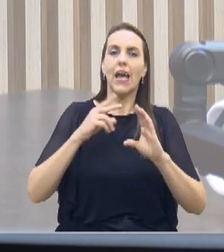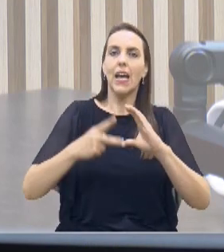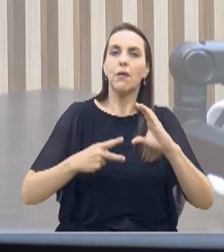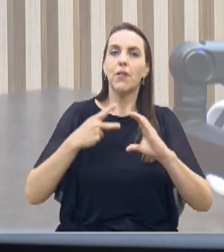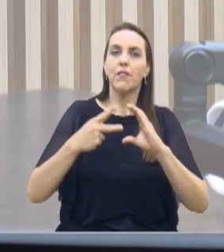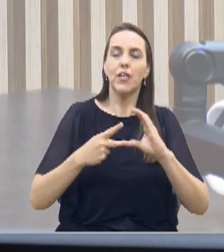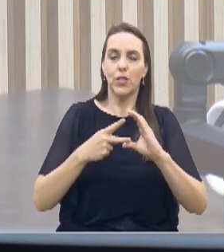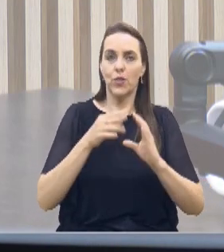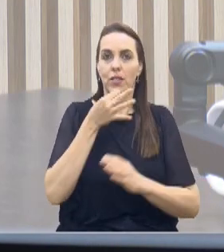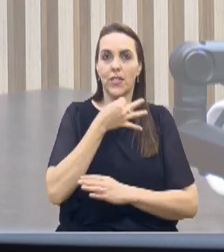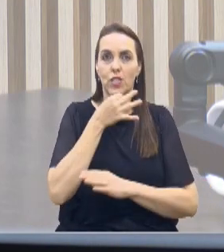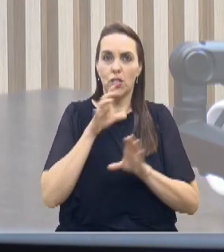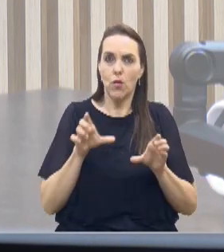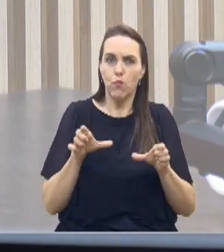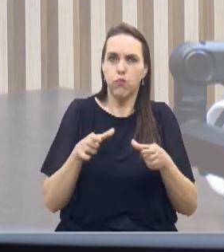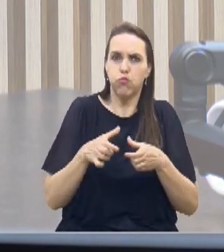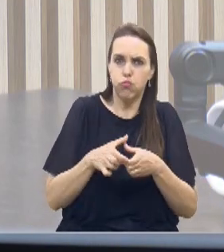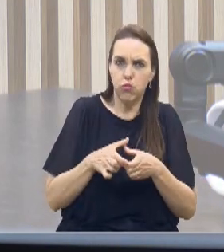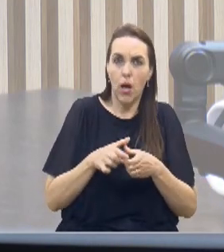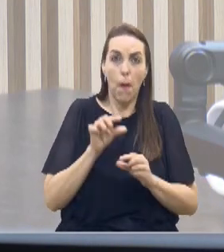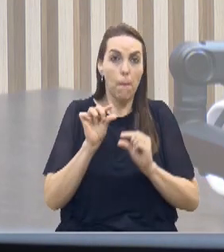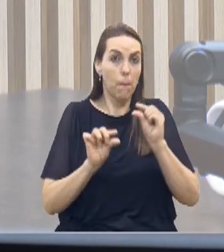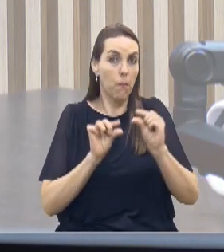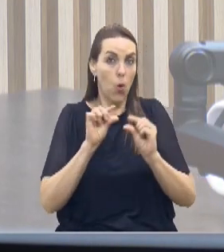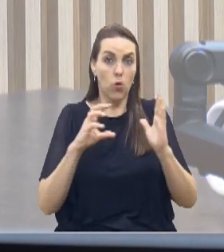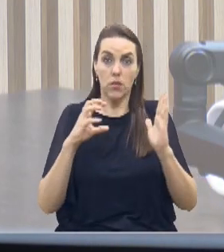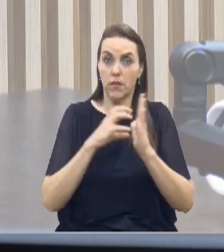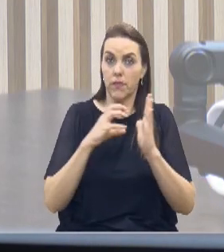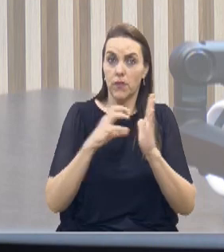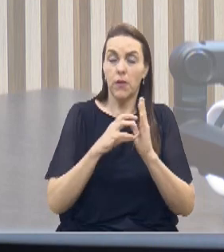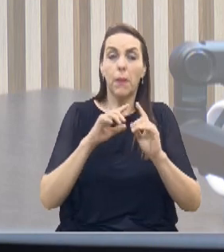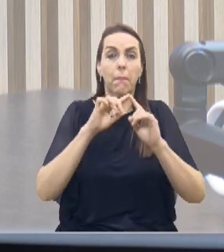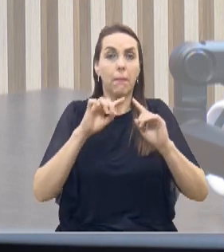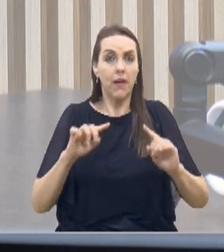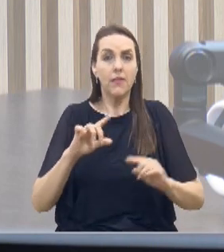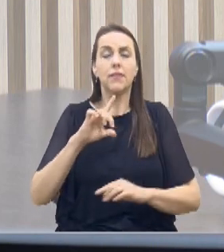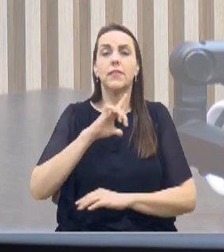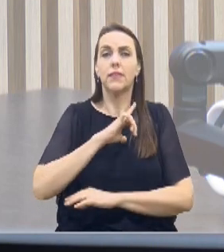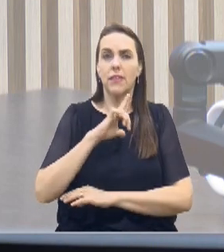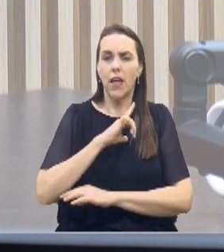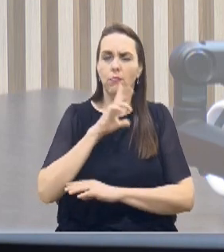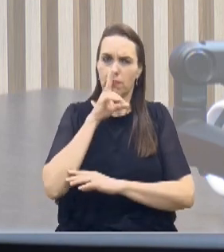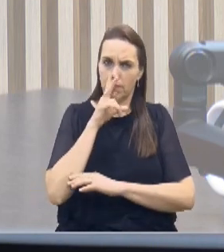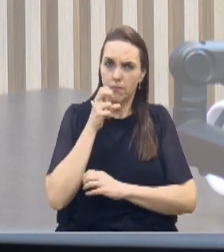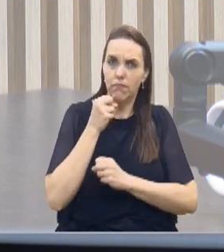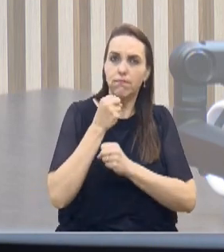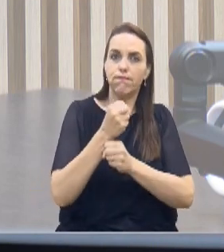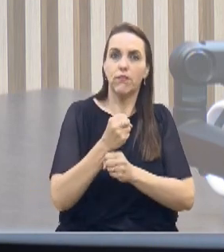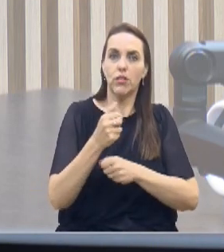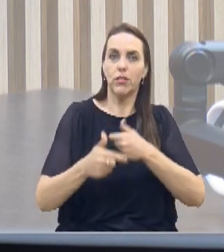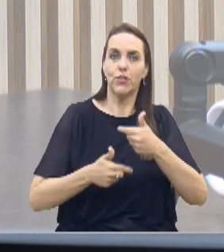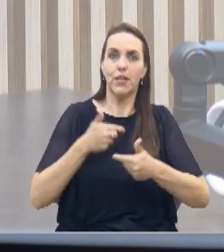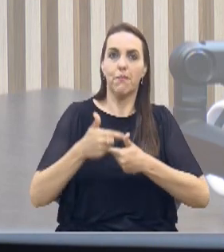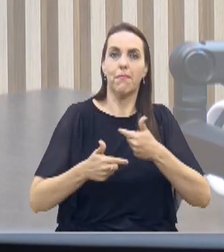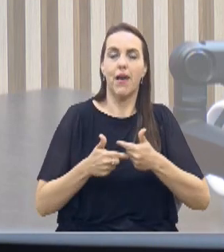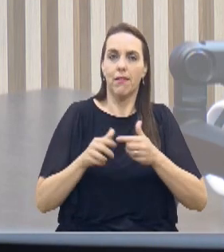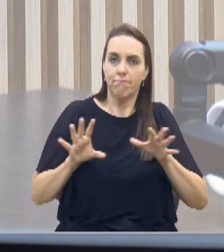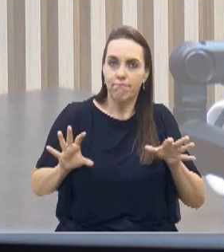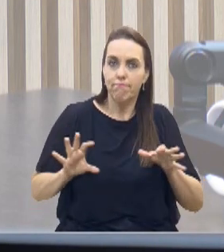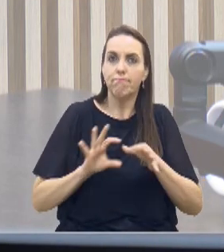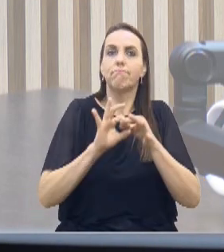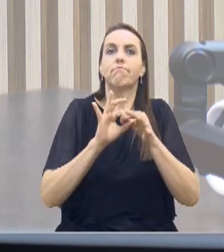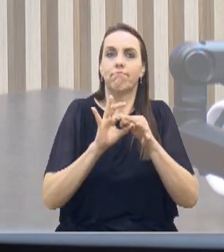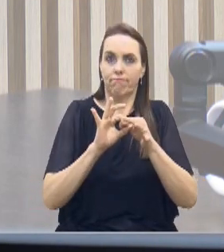muito enxuta, né? Nós temos pouquíssimos servidores, mas temos uma força de trabalho muito grande quando se aliam, né?